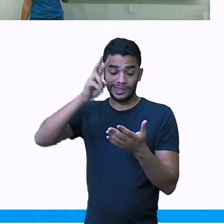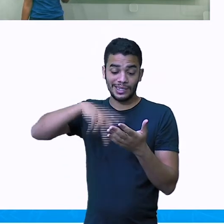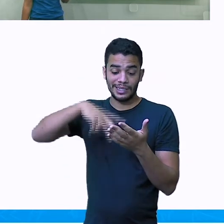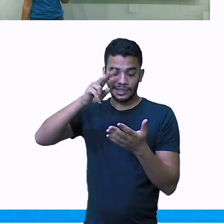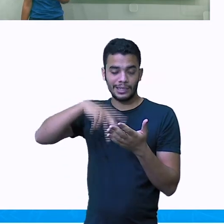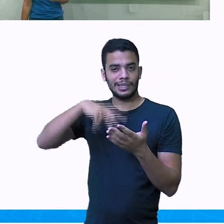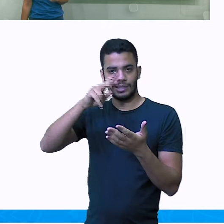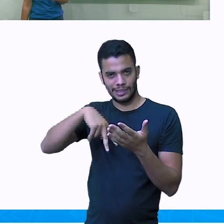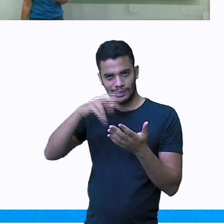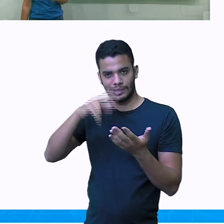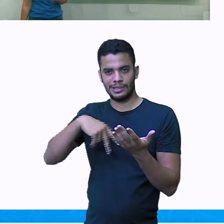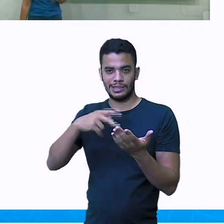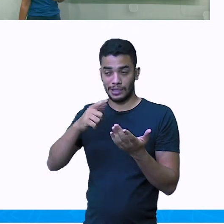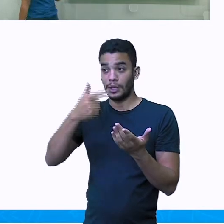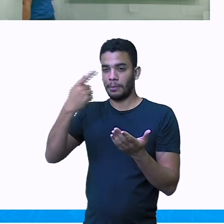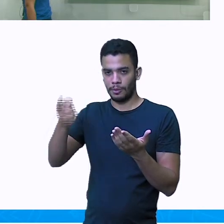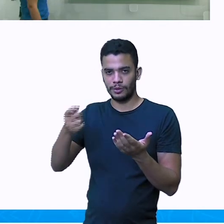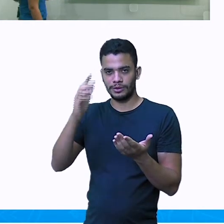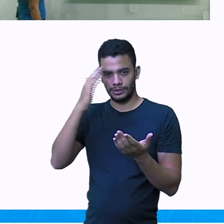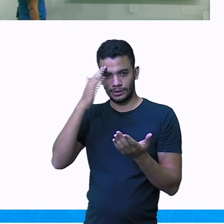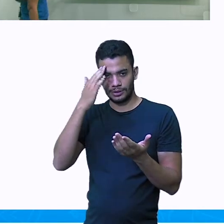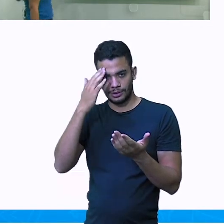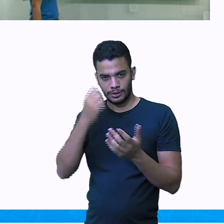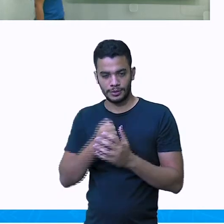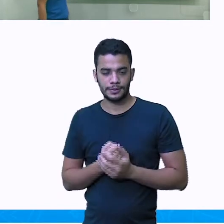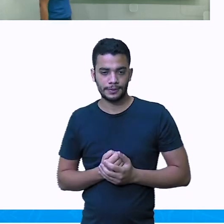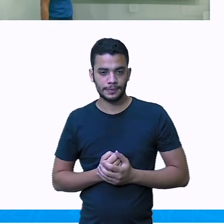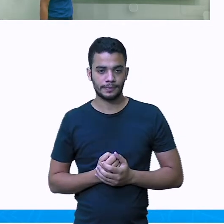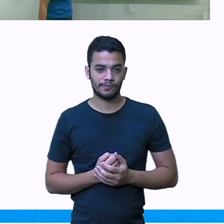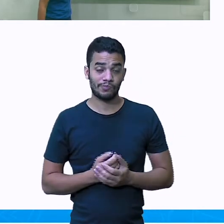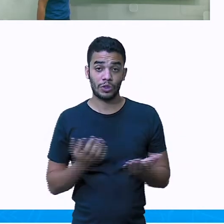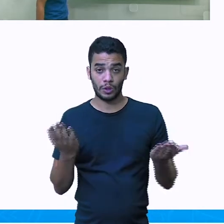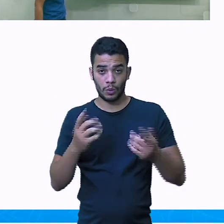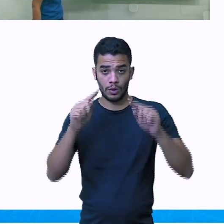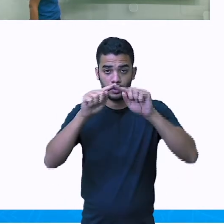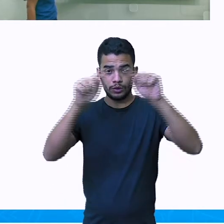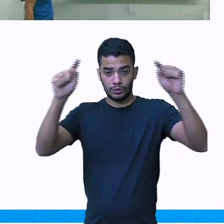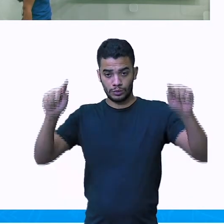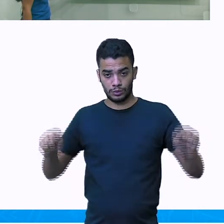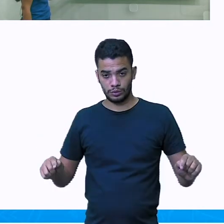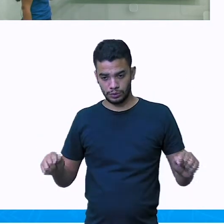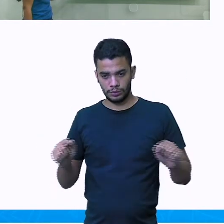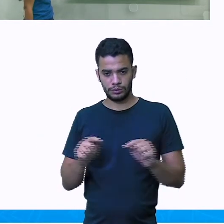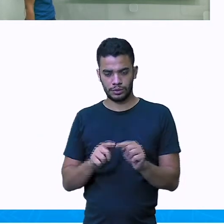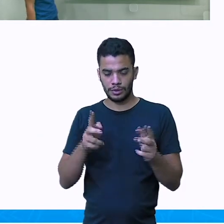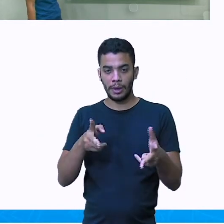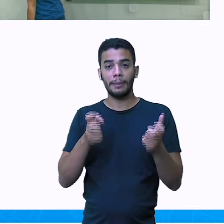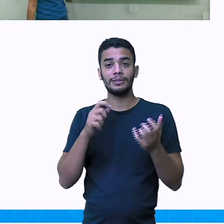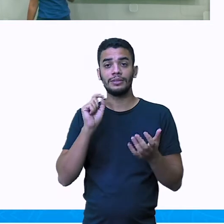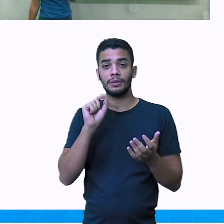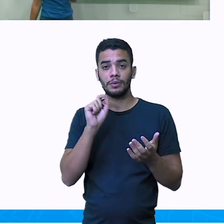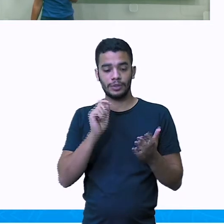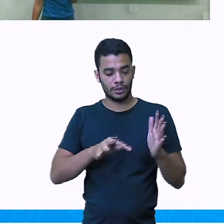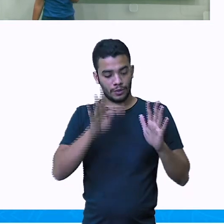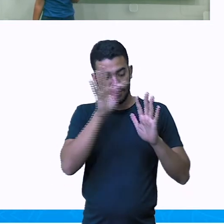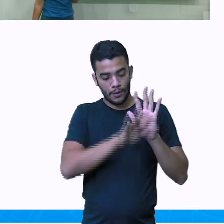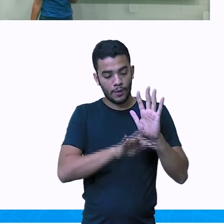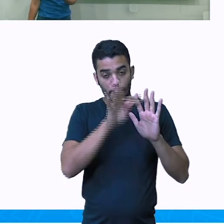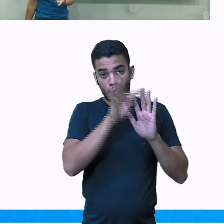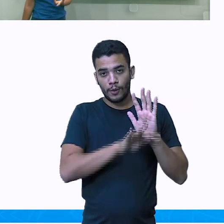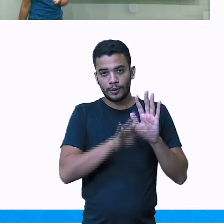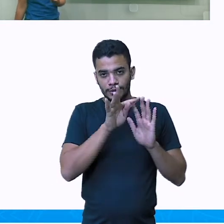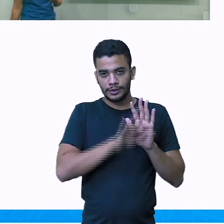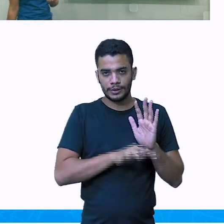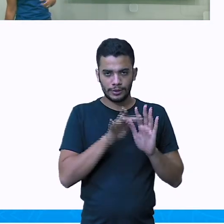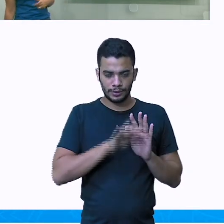quem essa carta foi escrita. Aqui embaixo, em vermelho, nós temos todo o corpo da mensagem